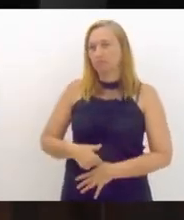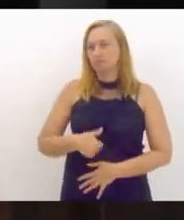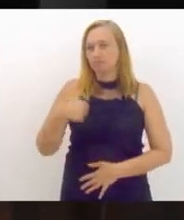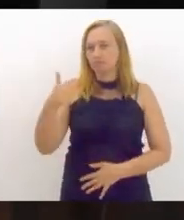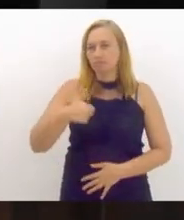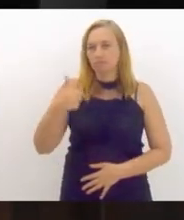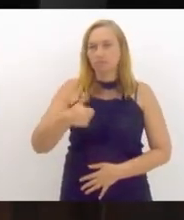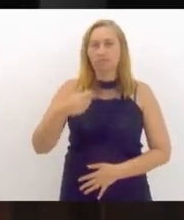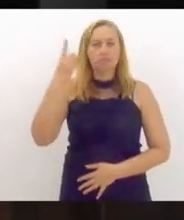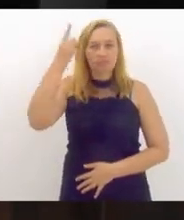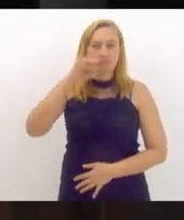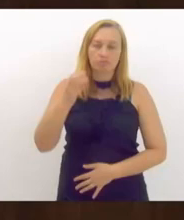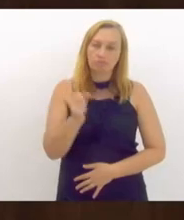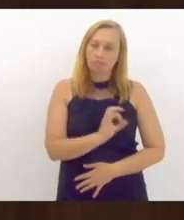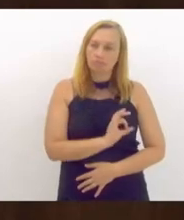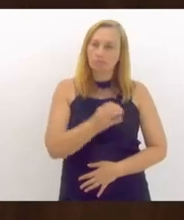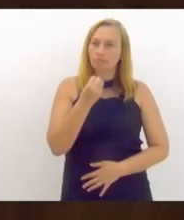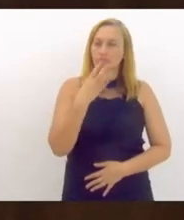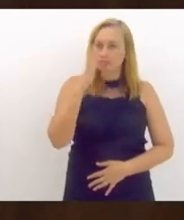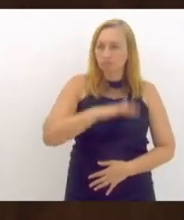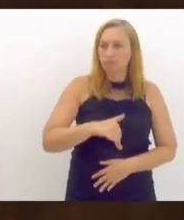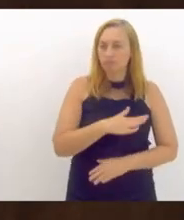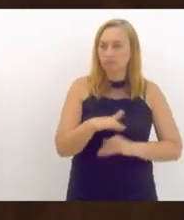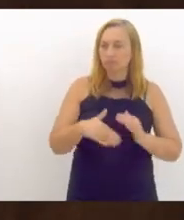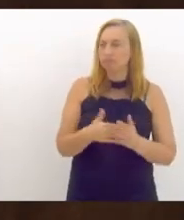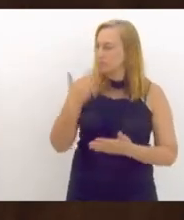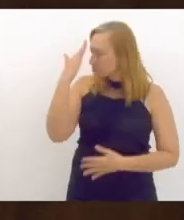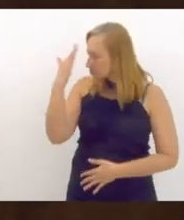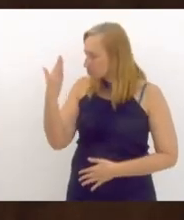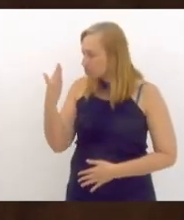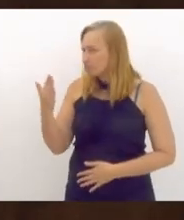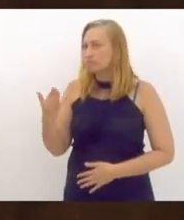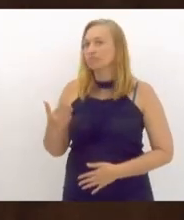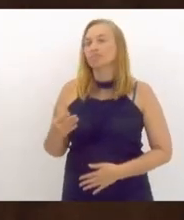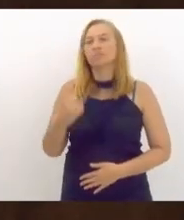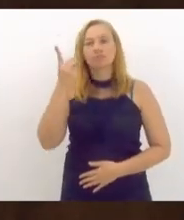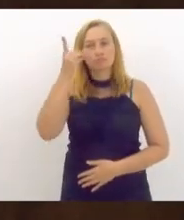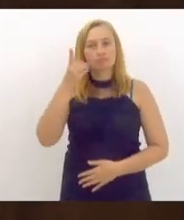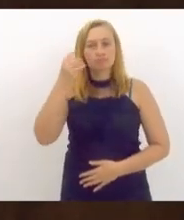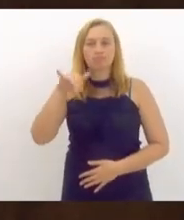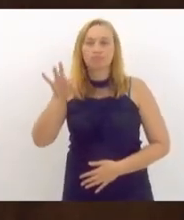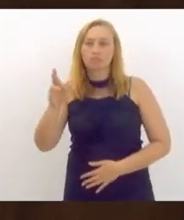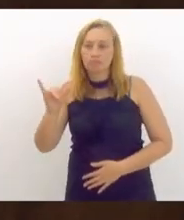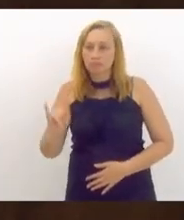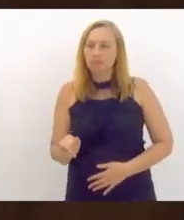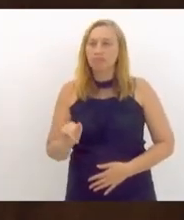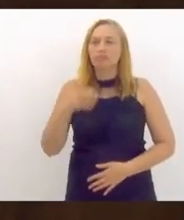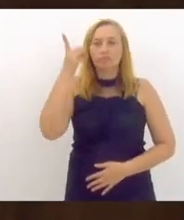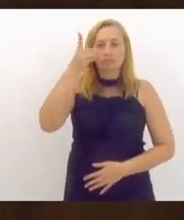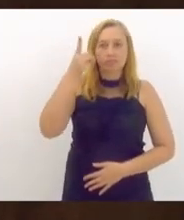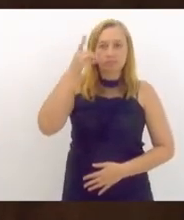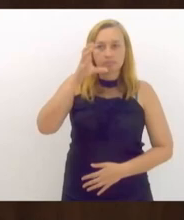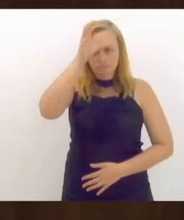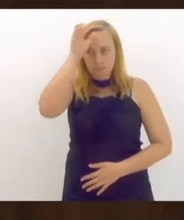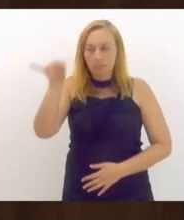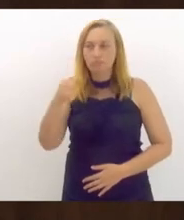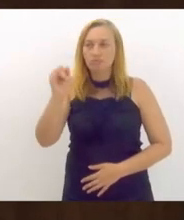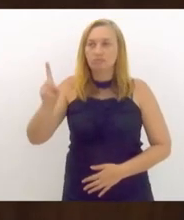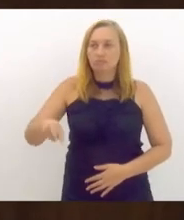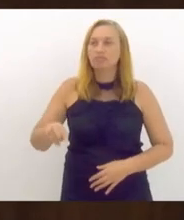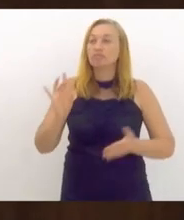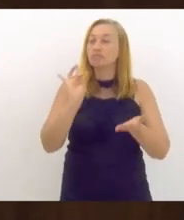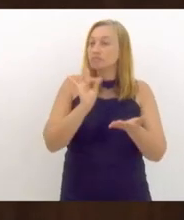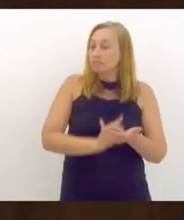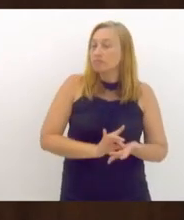tarde a todas e todos. Quero agradecer aqui a gentileza do deputado Iuri. É, deputada Tia Ju, na verdade,